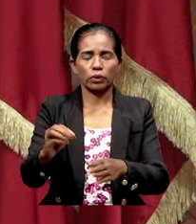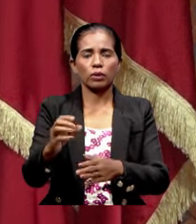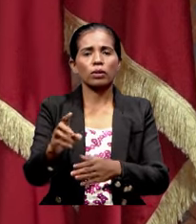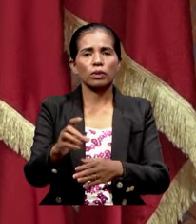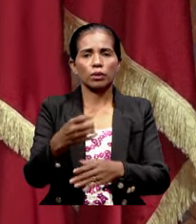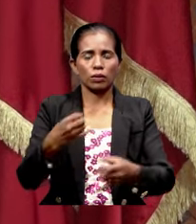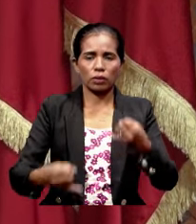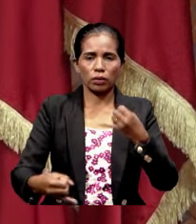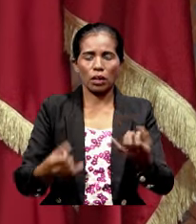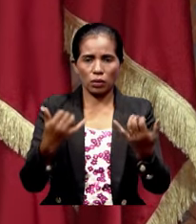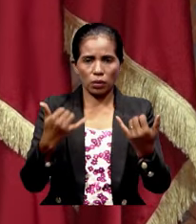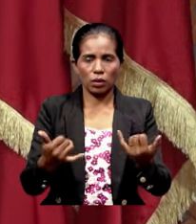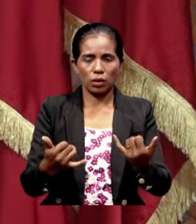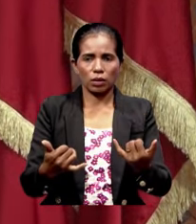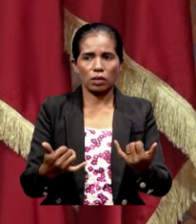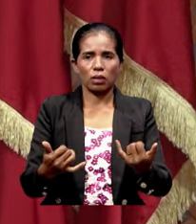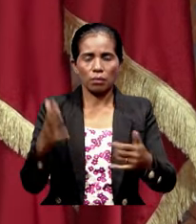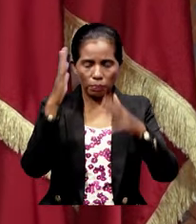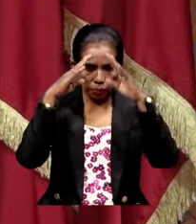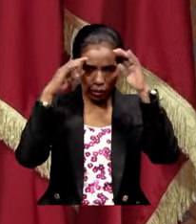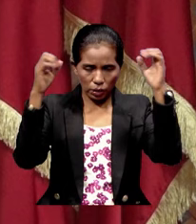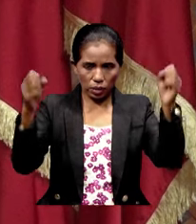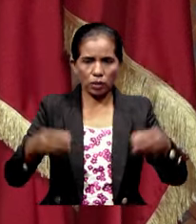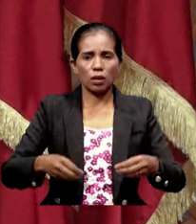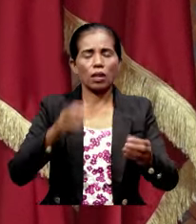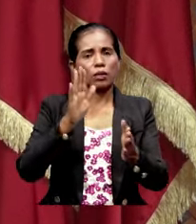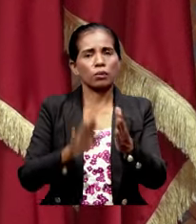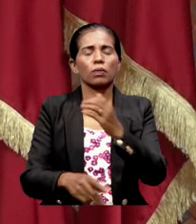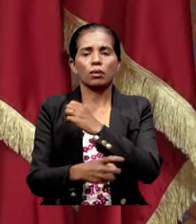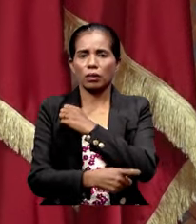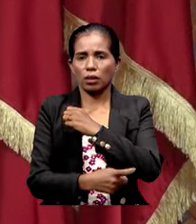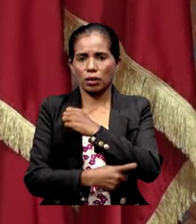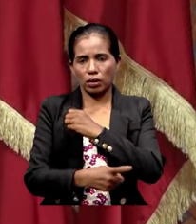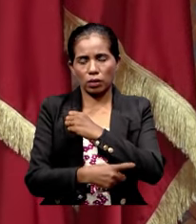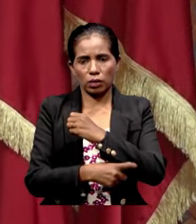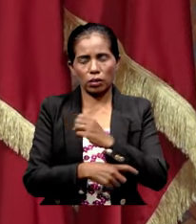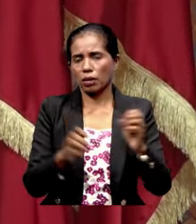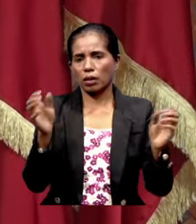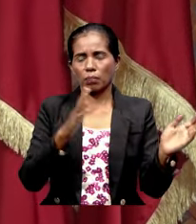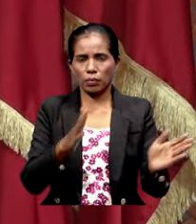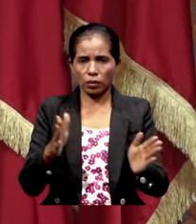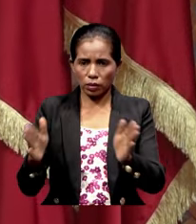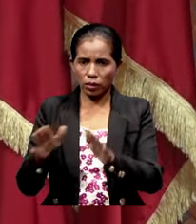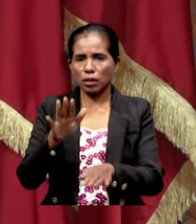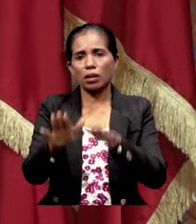acontece hoje, hoje que era o presidente foi indulto. O processo não é lá o